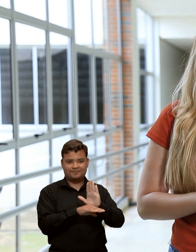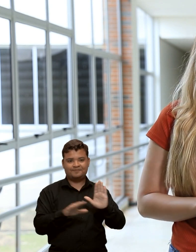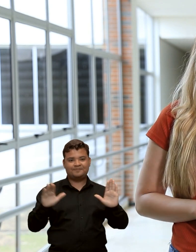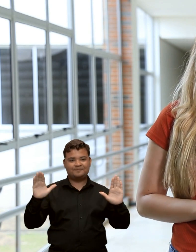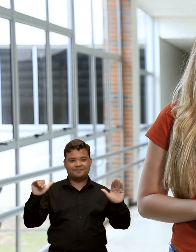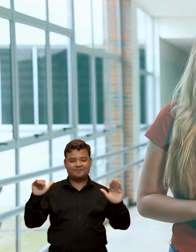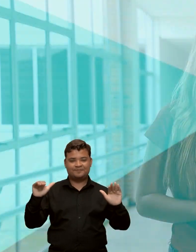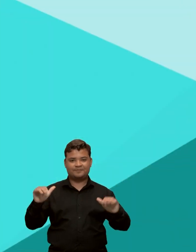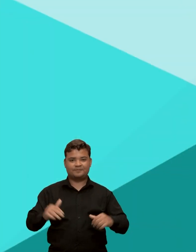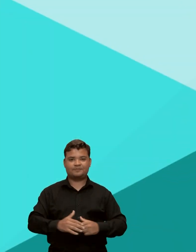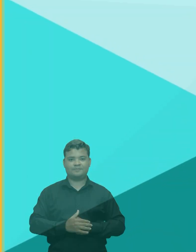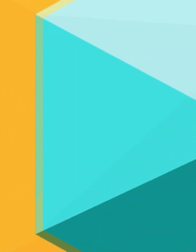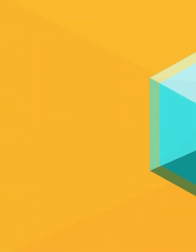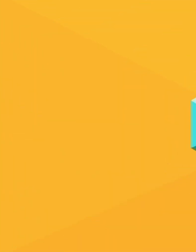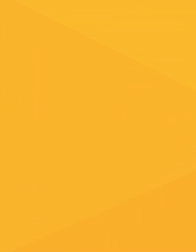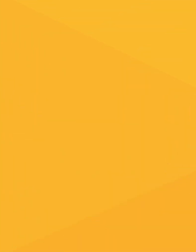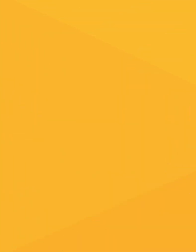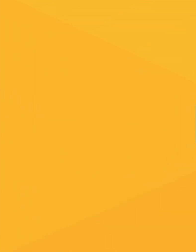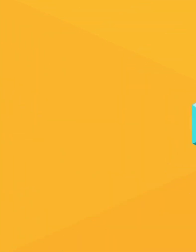mais!